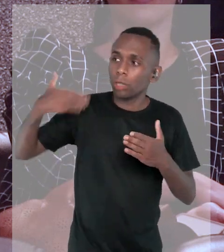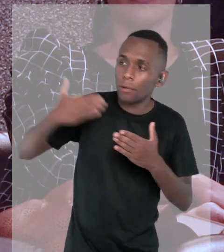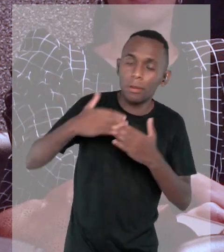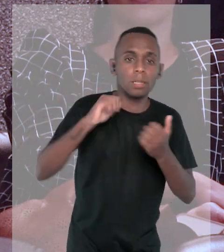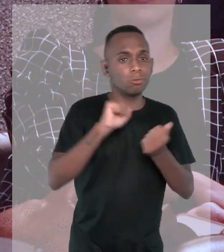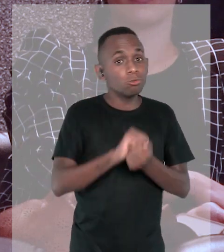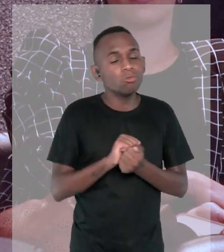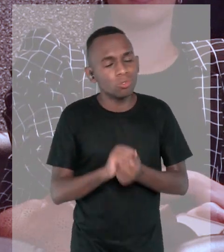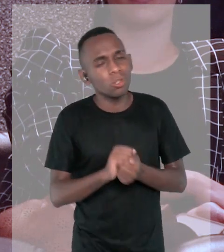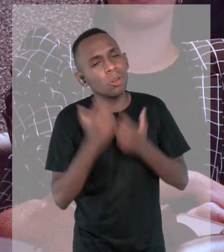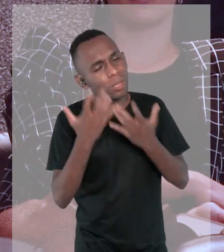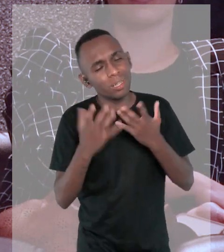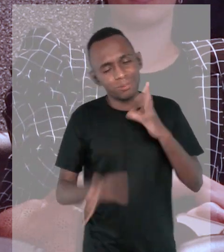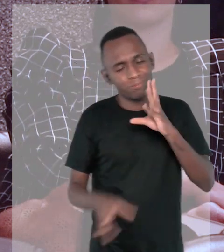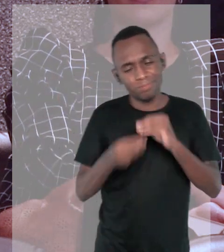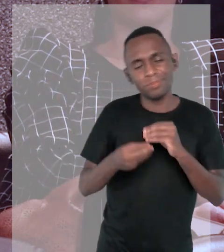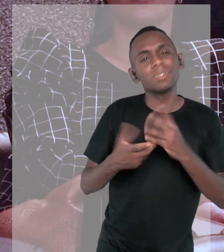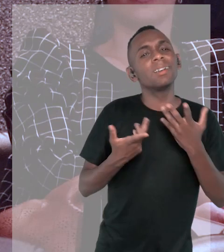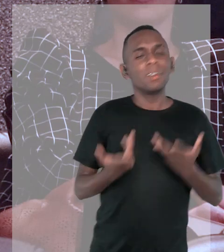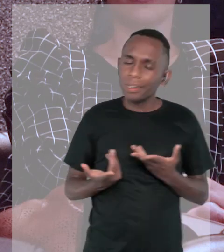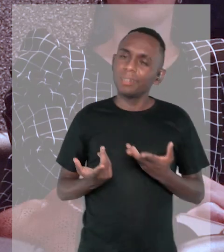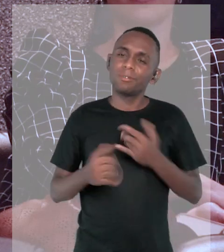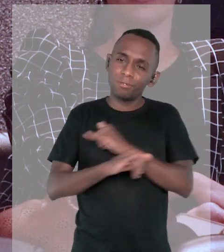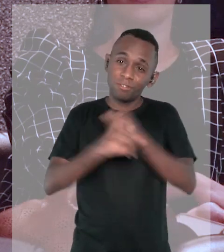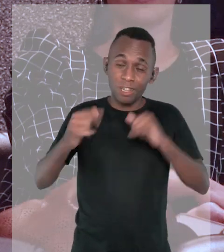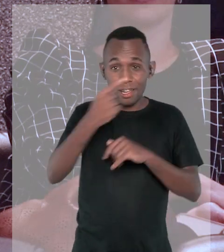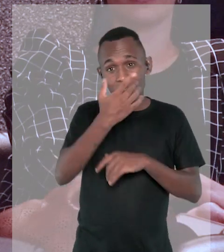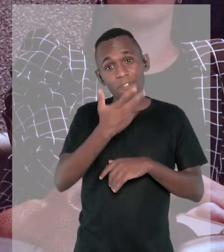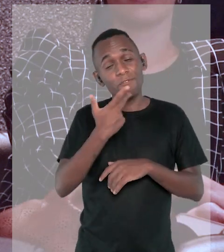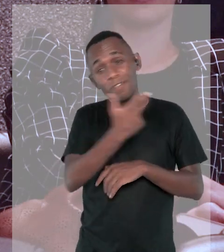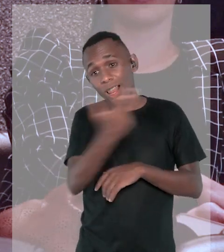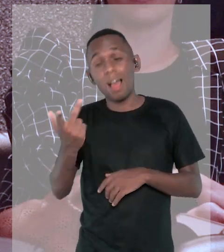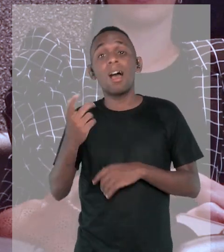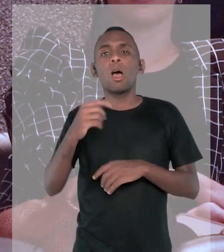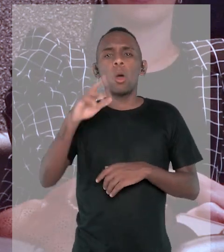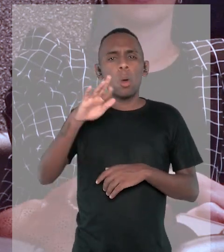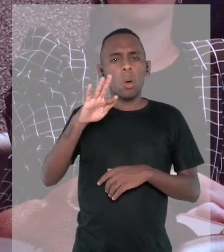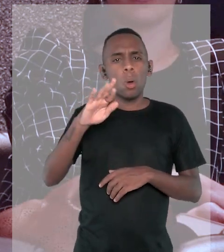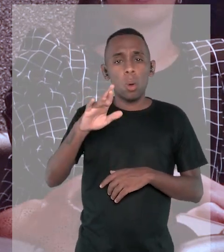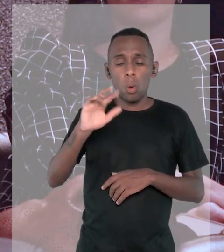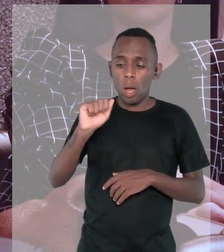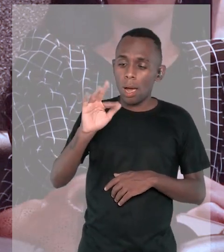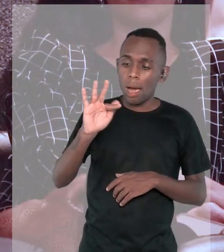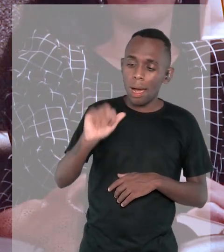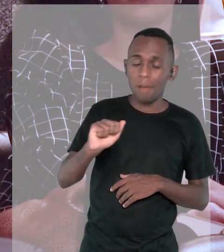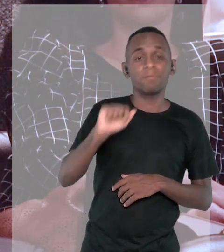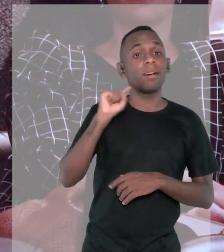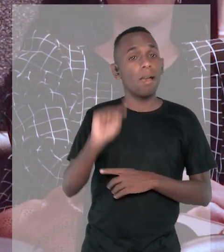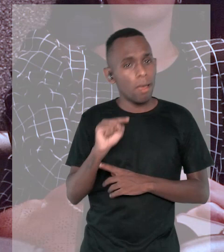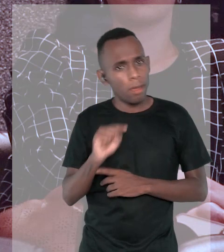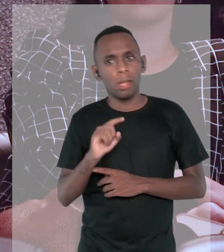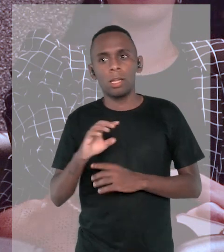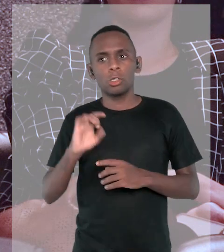mesmo. Então, gente, eu queria só isso, deixar esse recado, falar para vocês que o Rafa é muito mais até do que